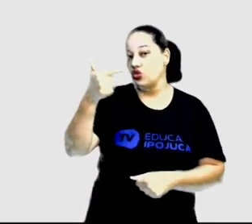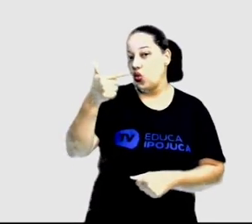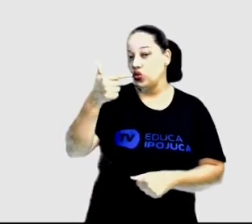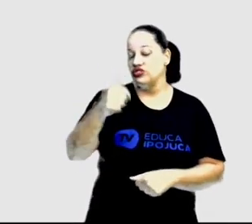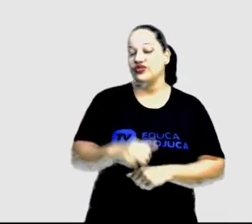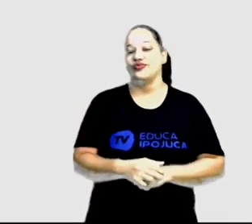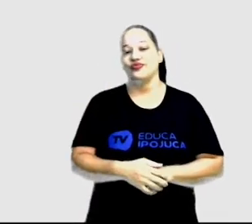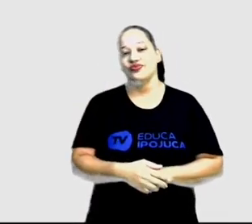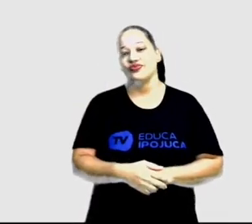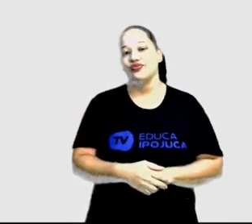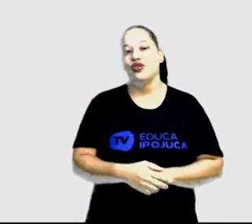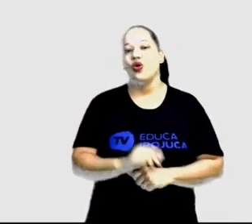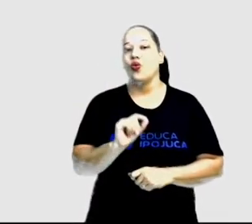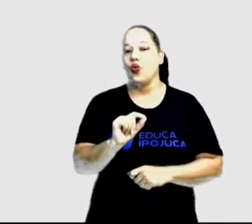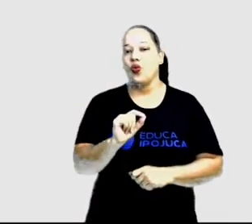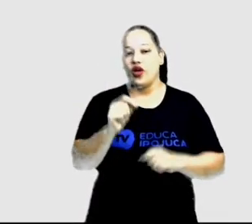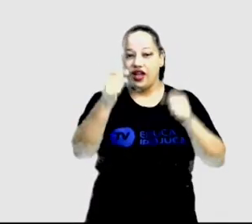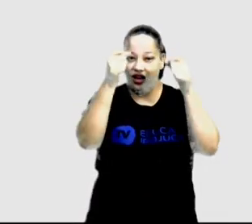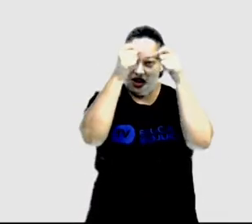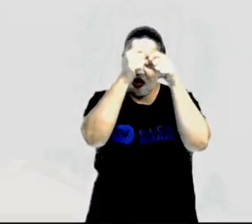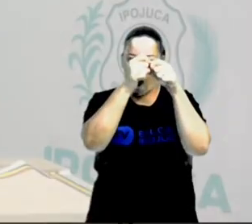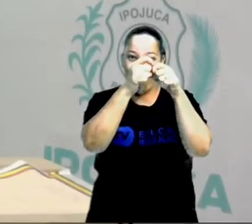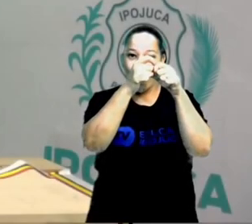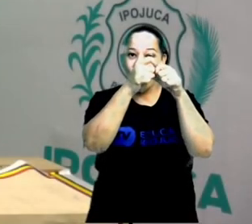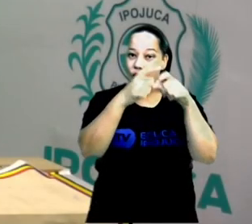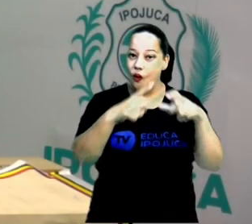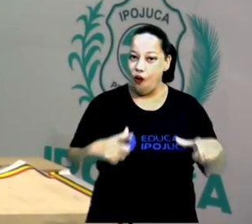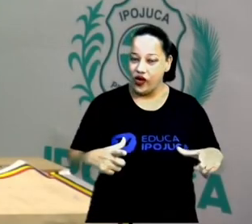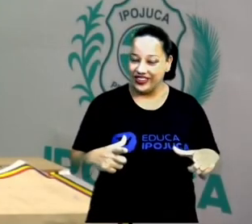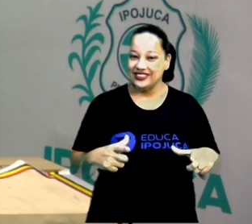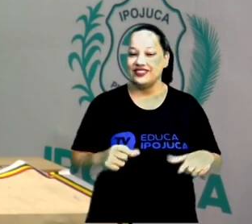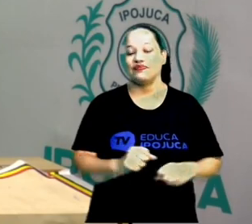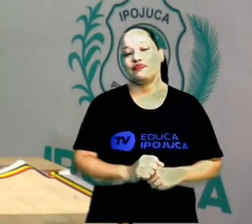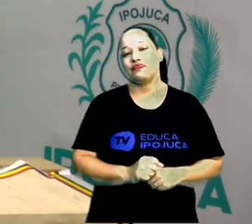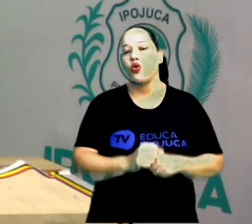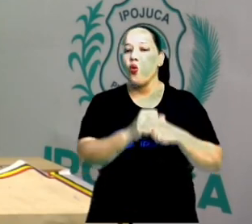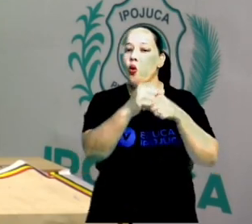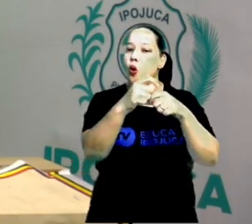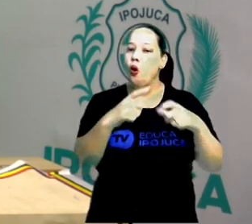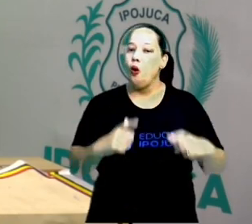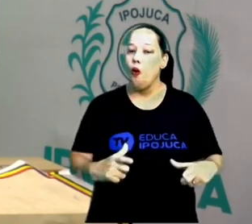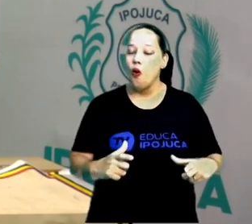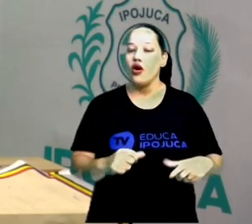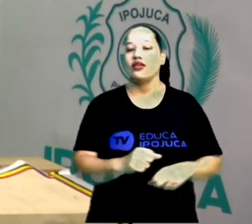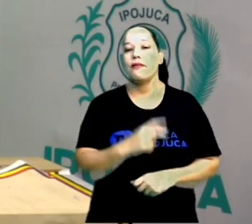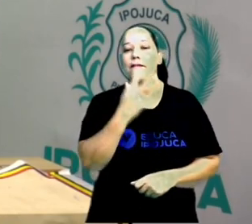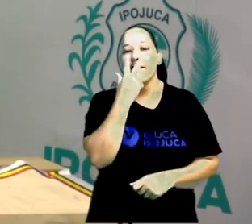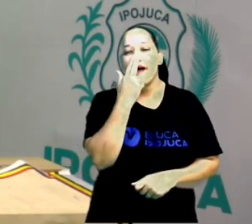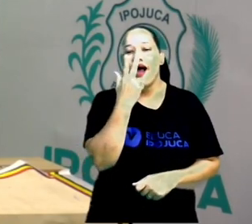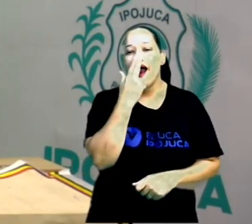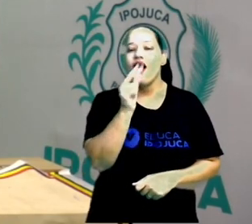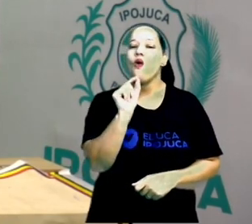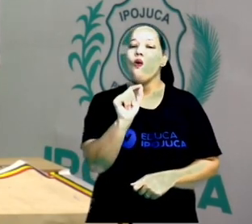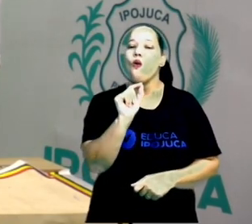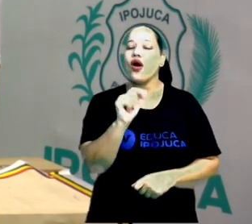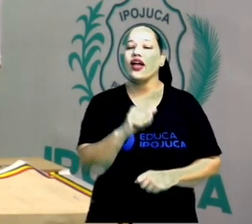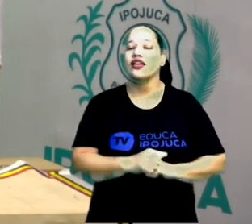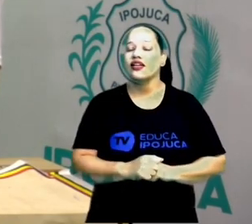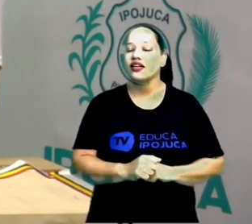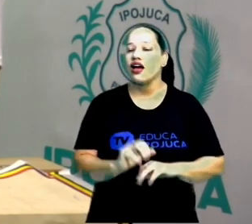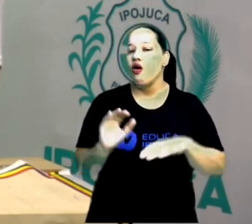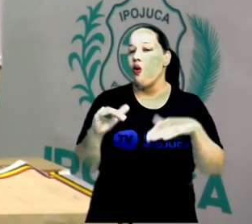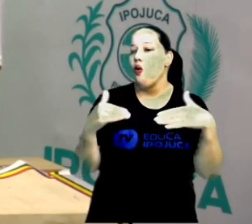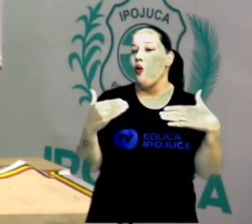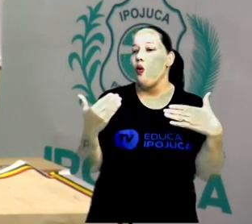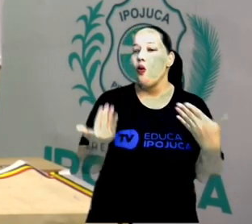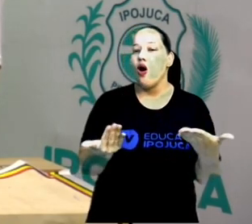plana é o cone. O cone se parece com